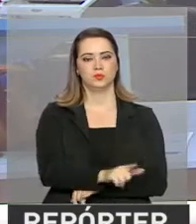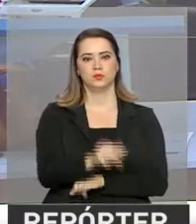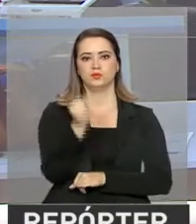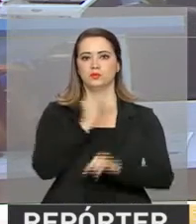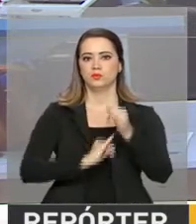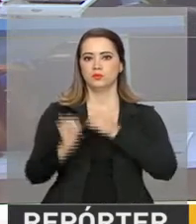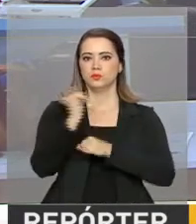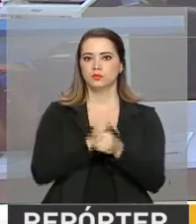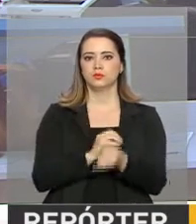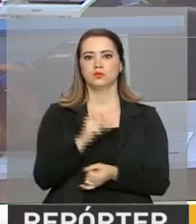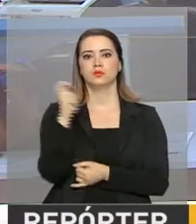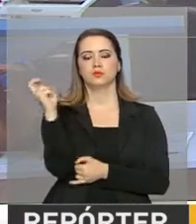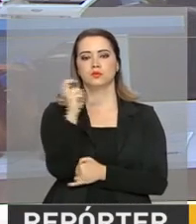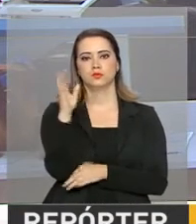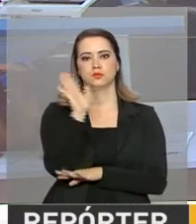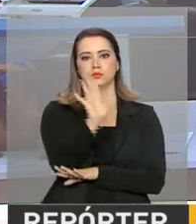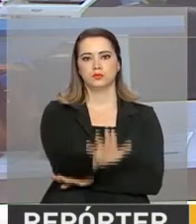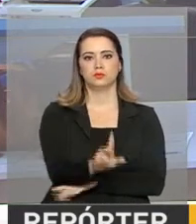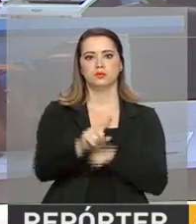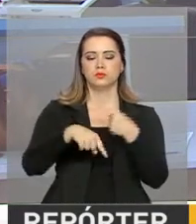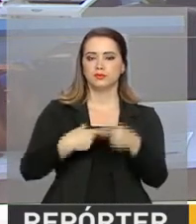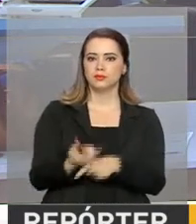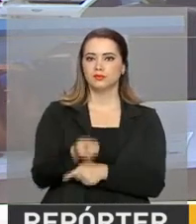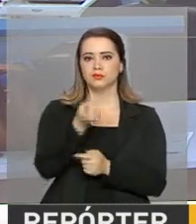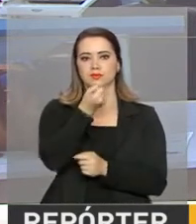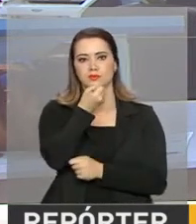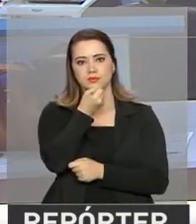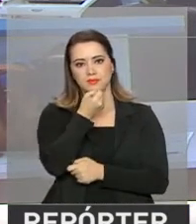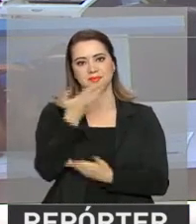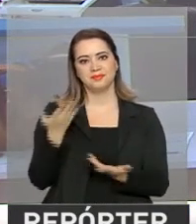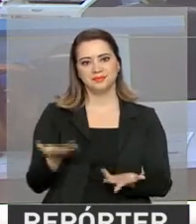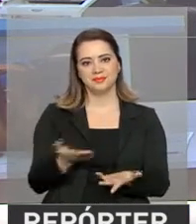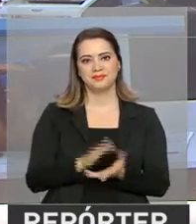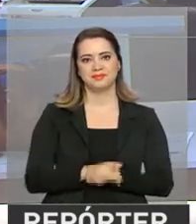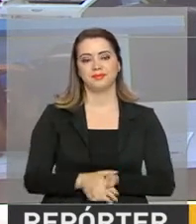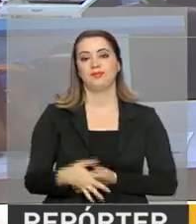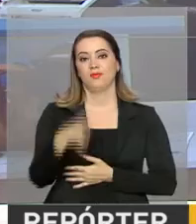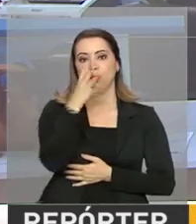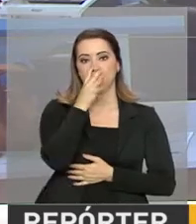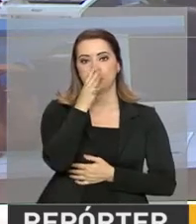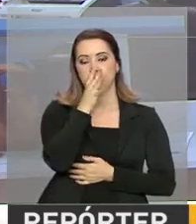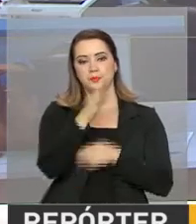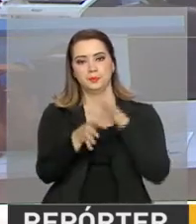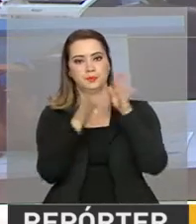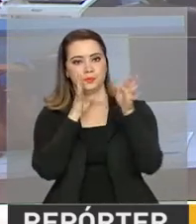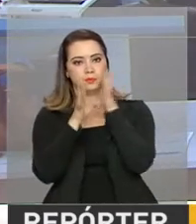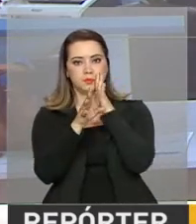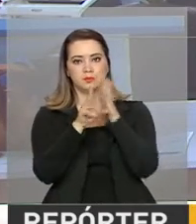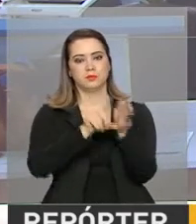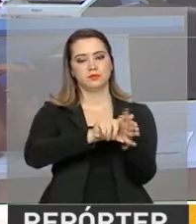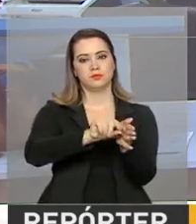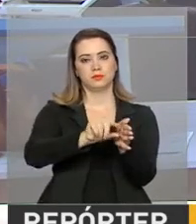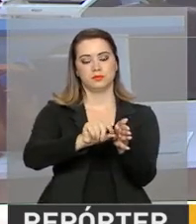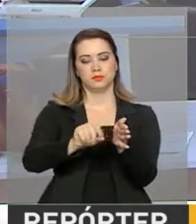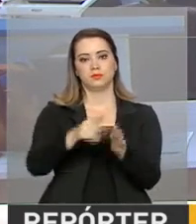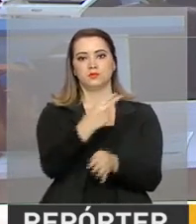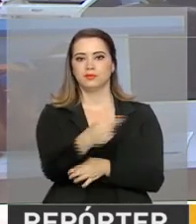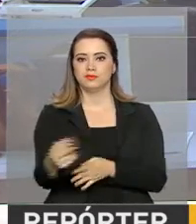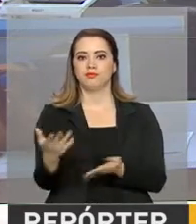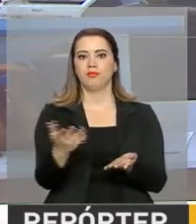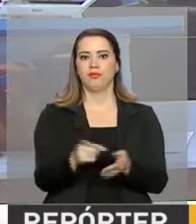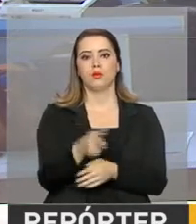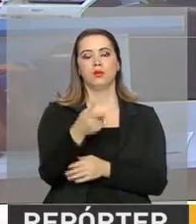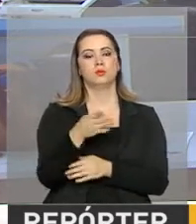momento com outras informações ou às cinco da tarde na próxima edição do repórter nbr acompanhe também as novidades em nossas redes